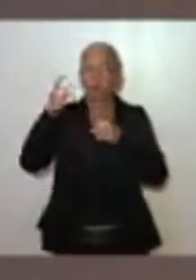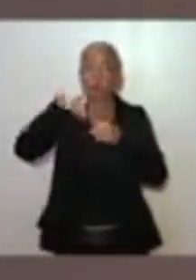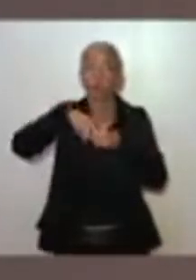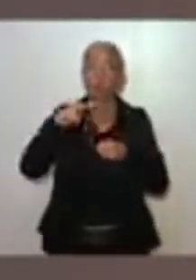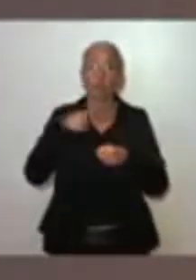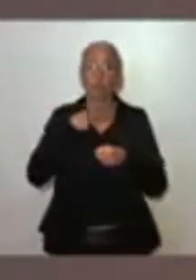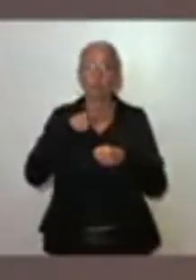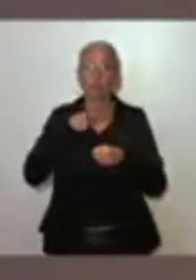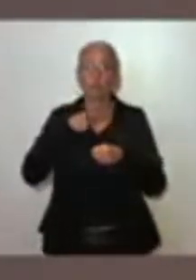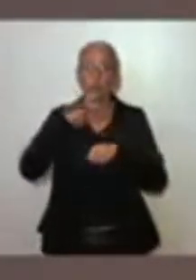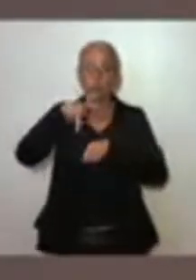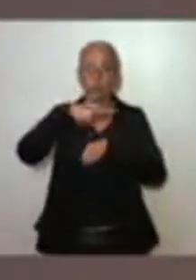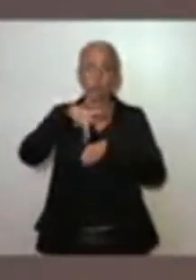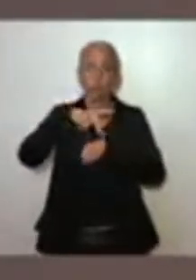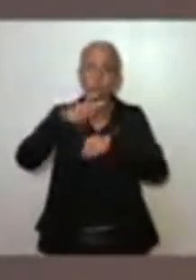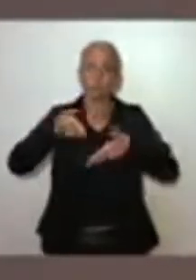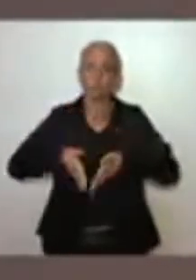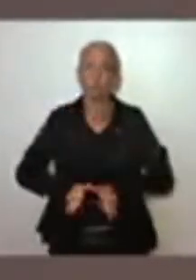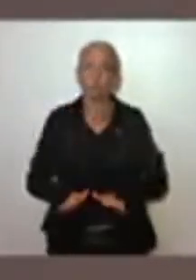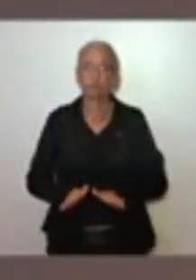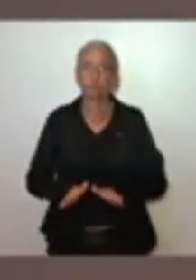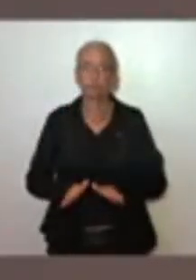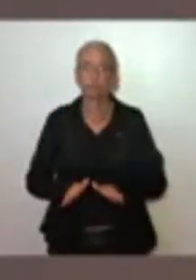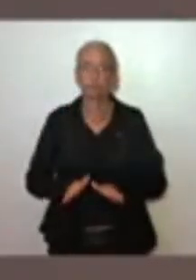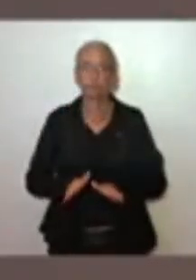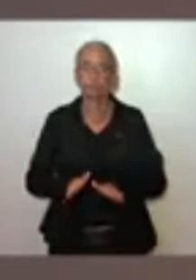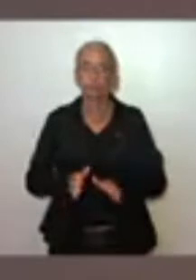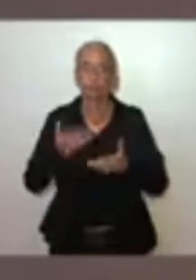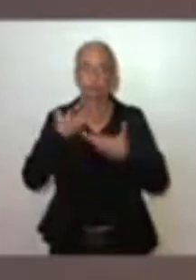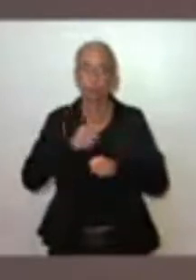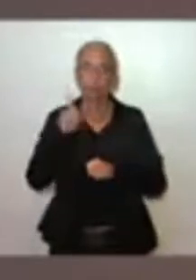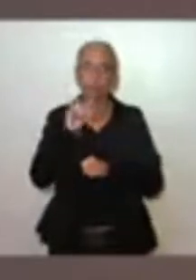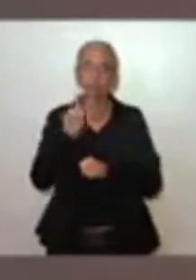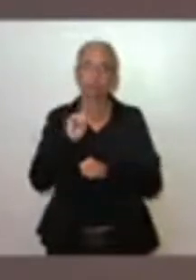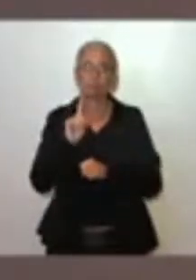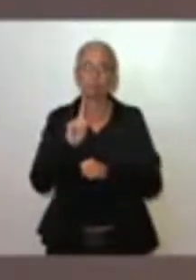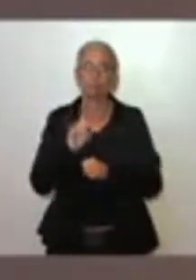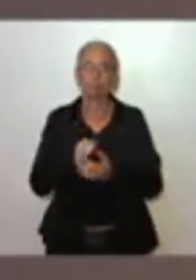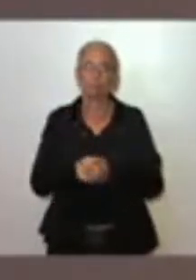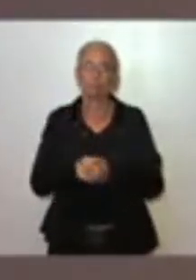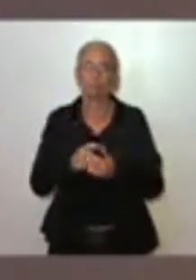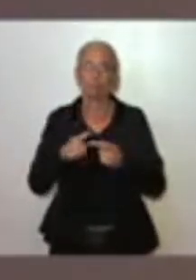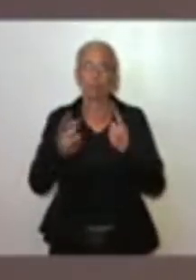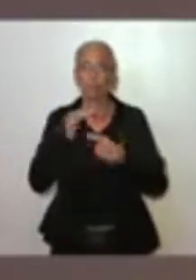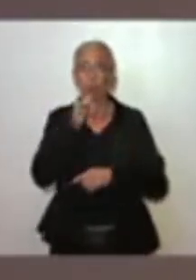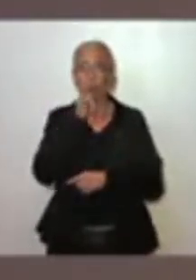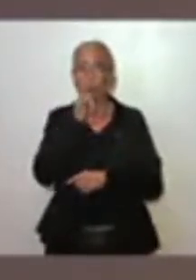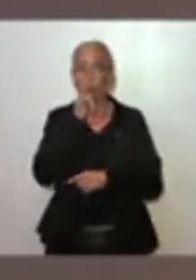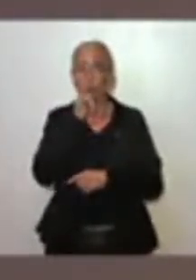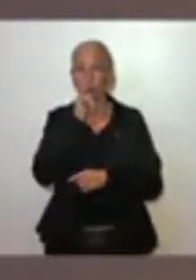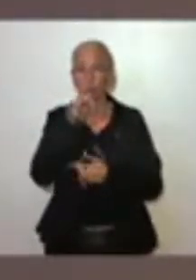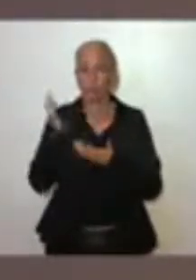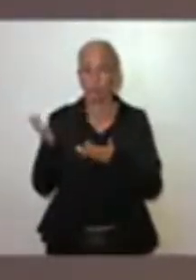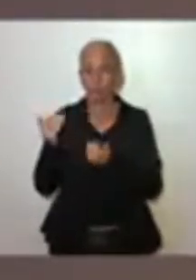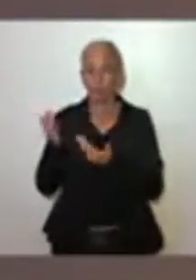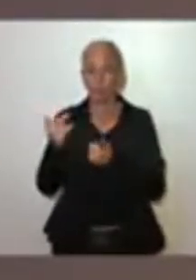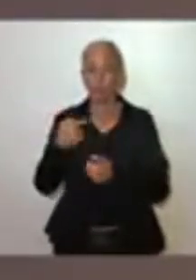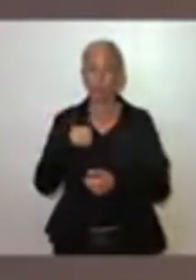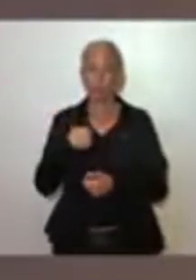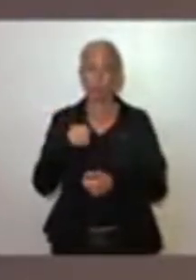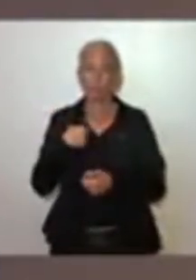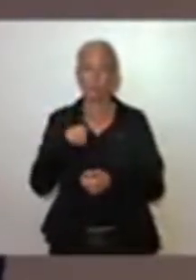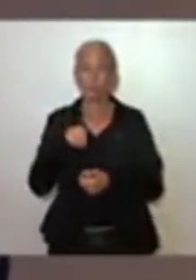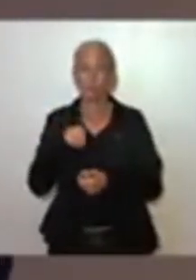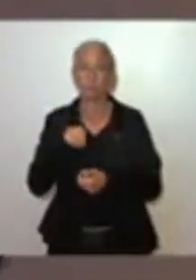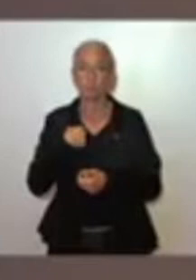se deixe seduzir por este discurso É apenas para dar um exemplo da minha juventude e